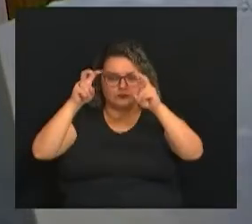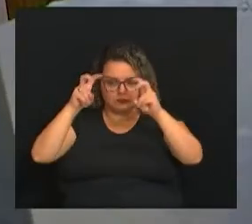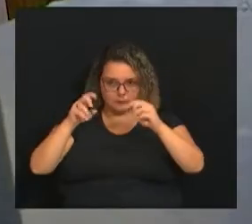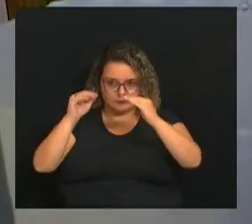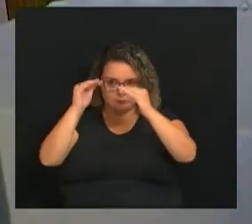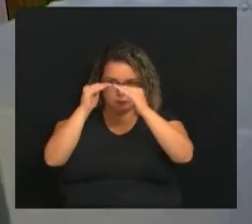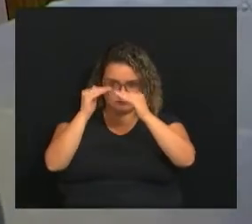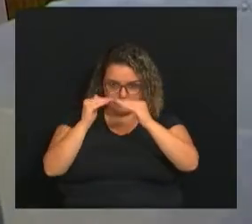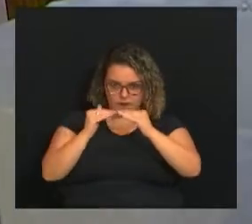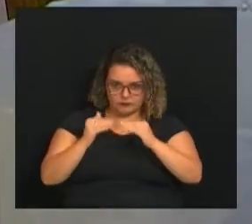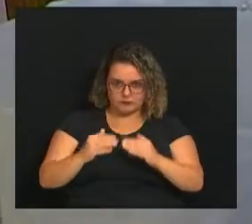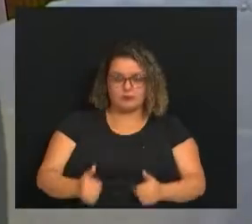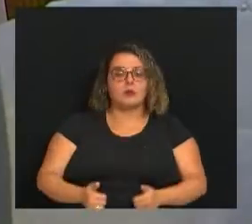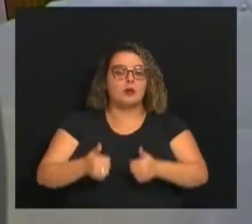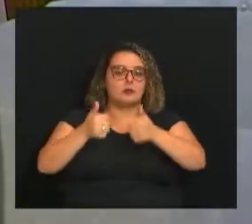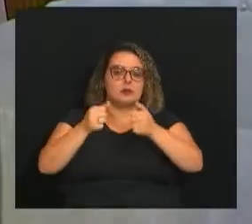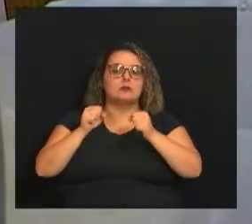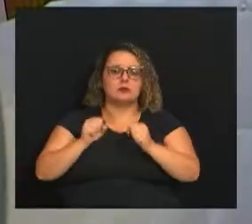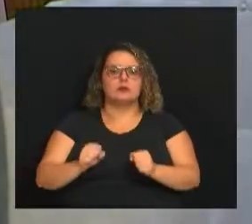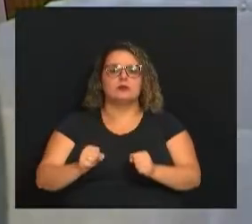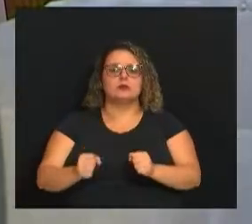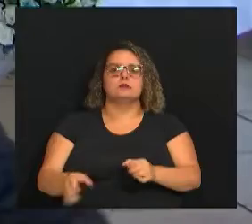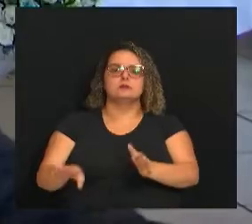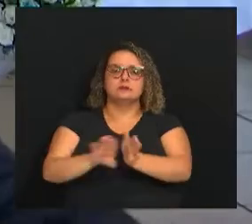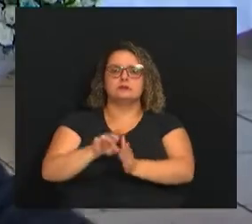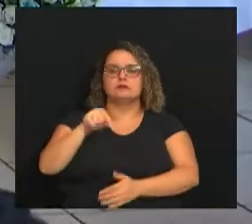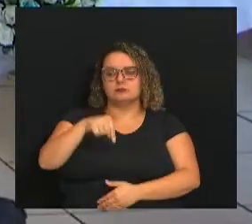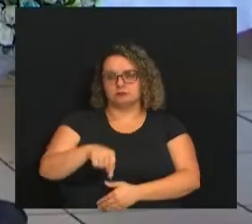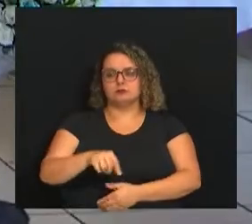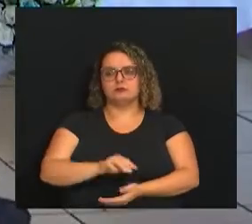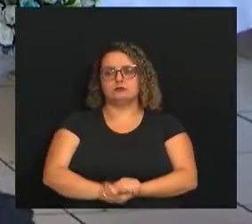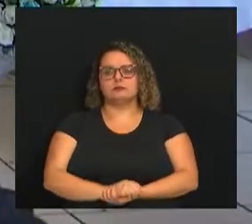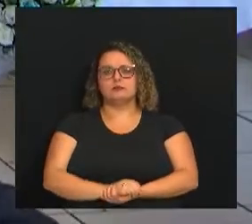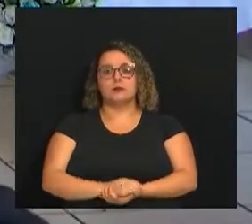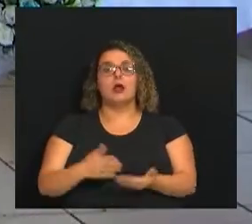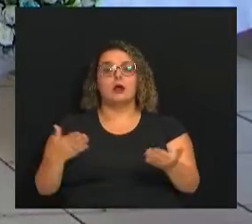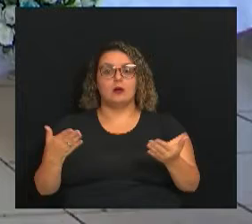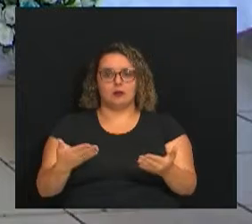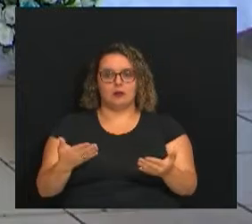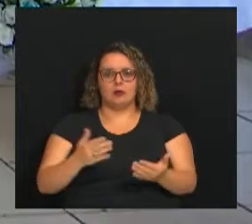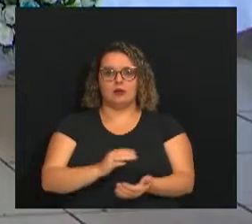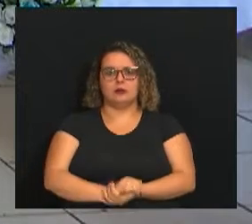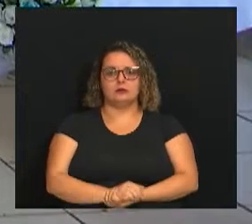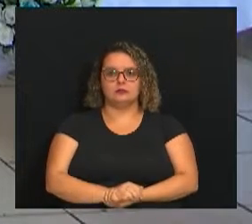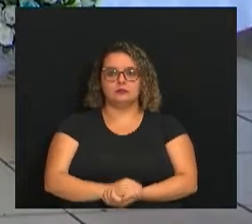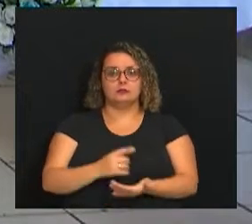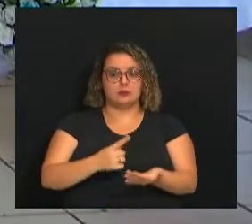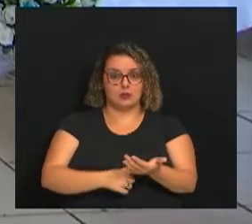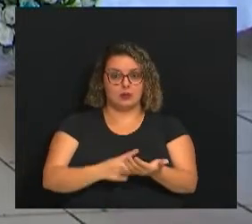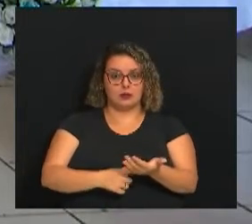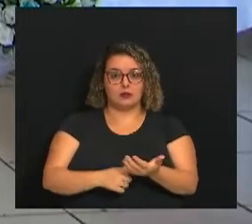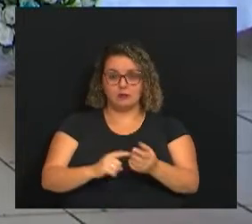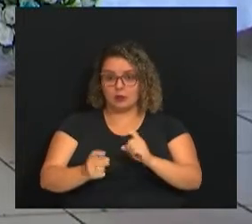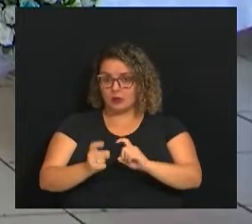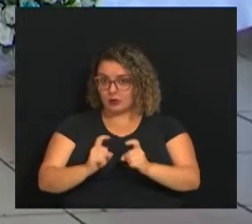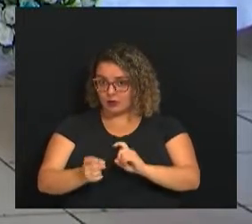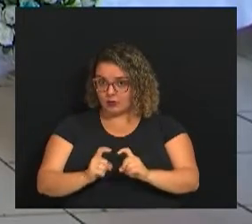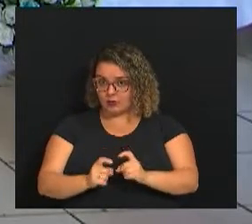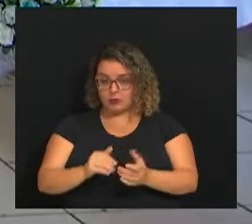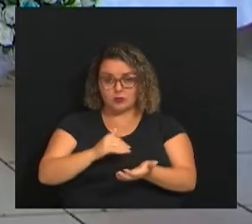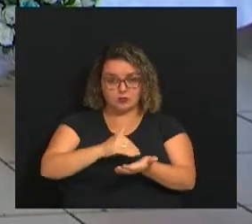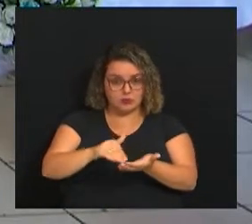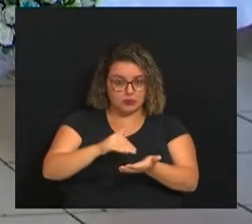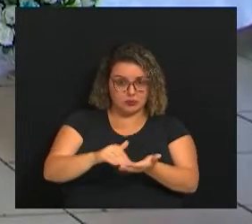ações positivas que podem vir para a nossa região através do Parlamento Metropolitano. Vamos agora marcar uma reunião com o secretário estadual